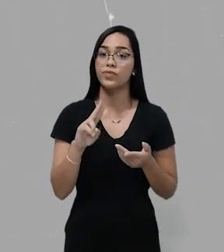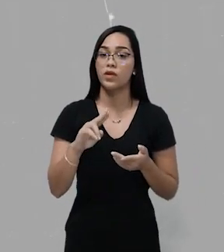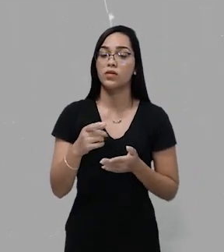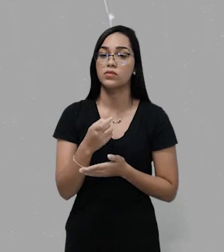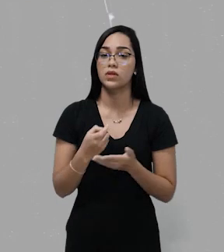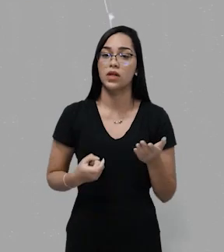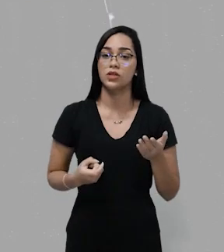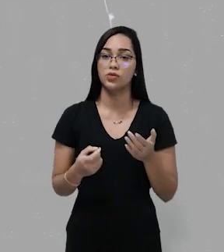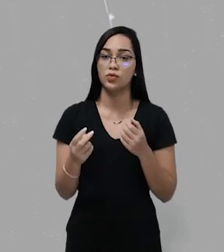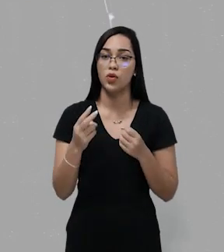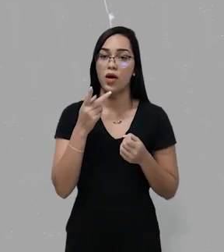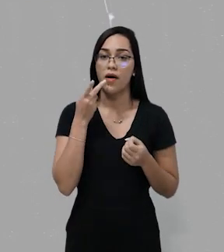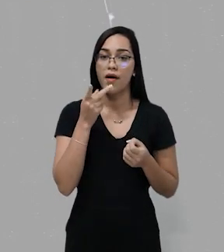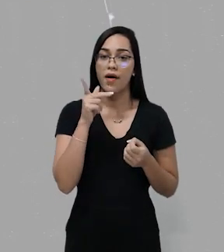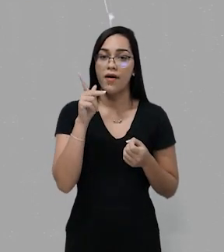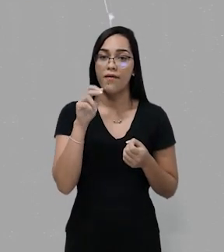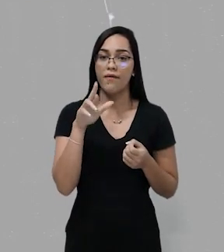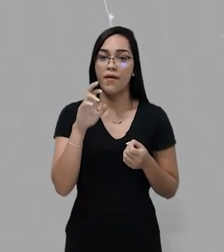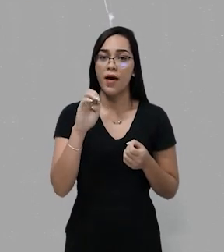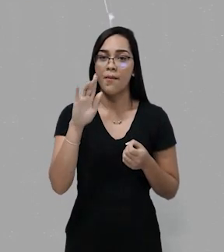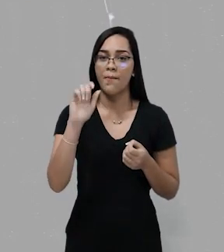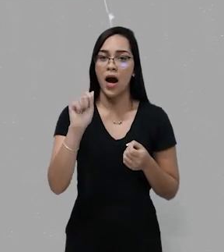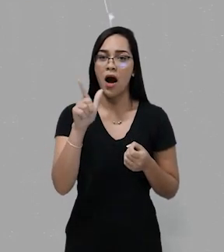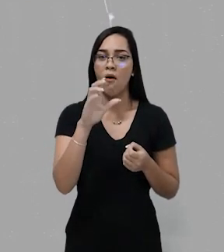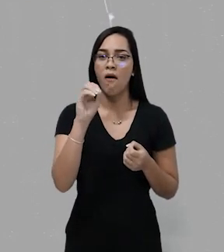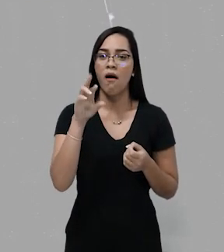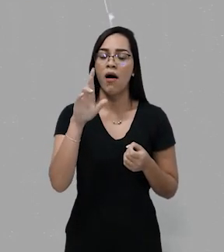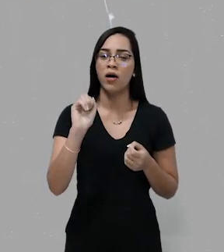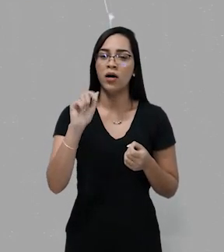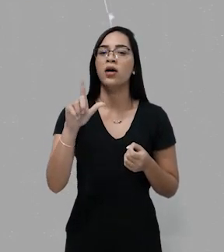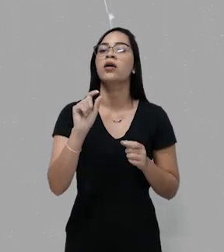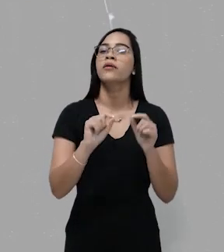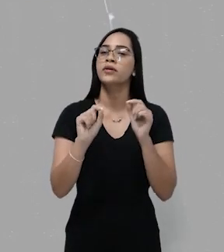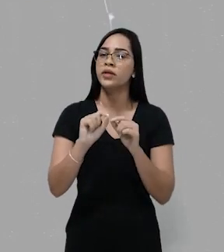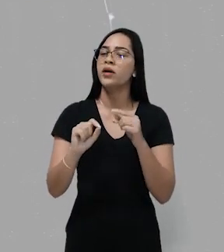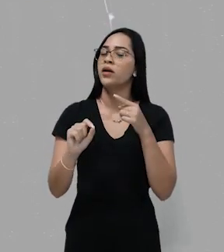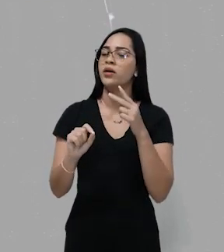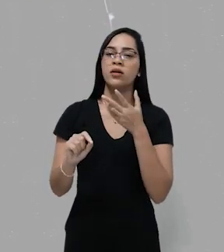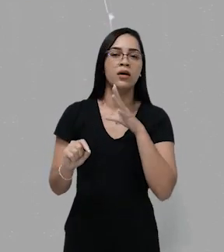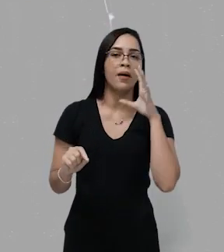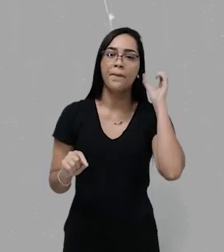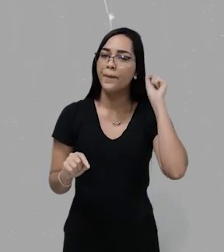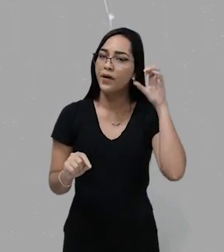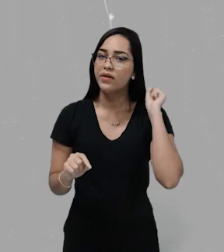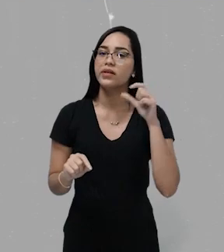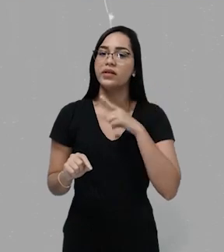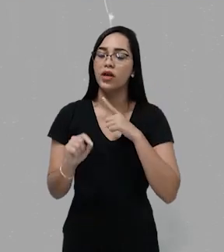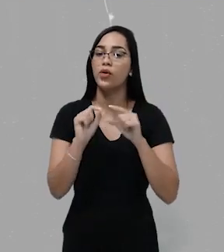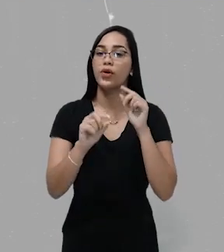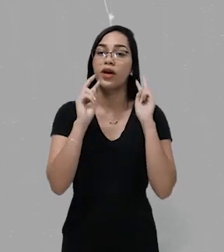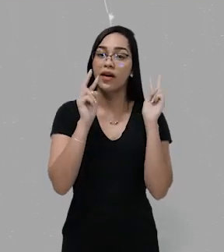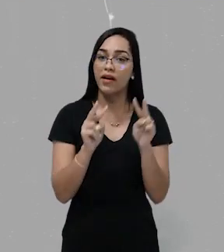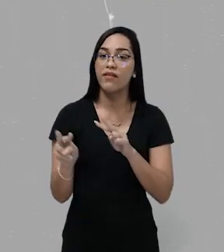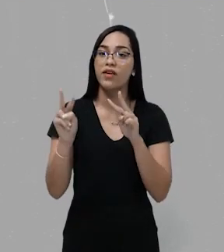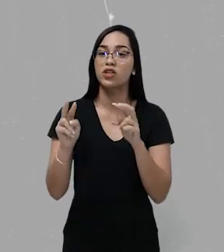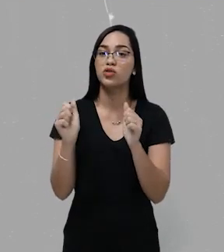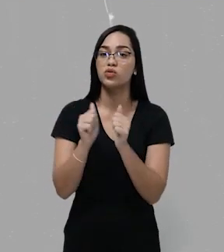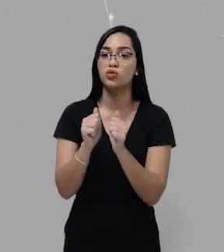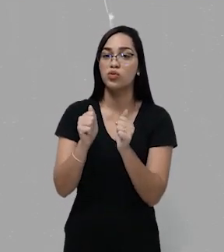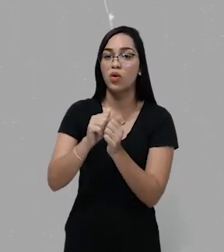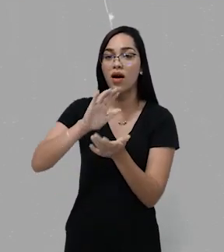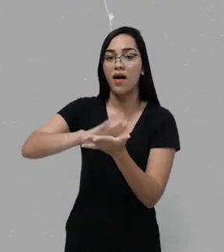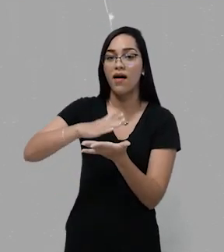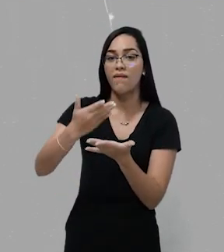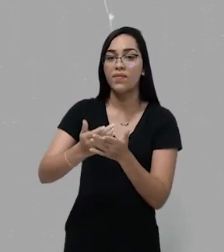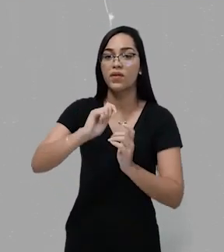texto verbal oral. E você, que não pode me ouvir, está acompanhando aí a colega fazendo